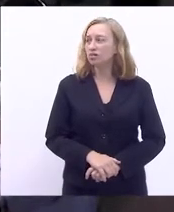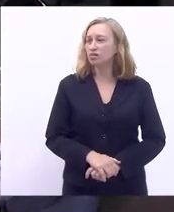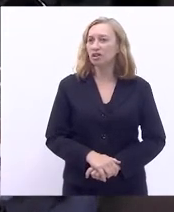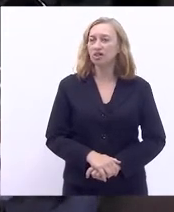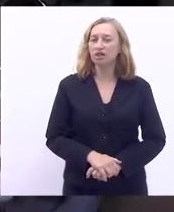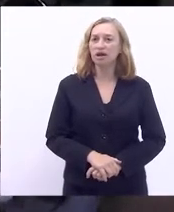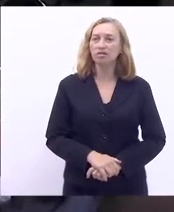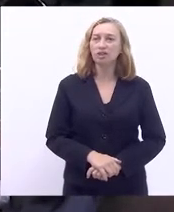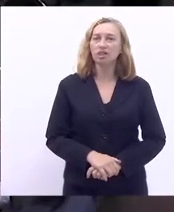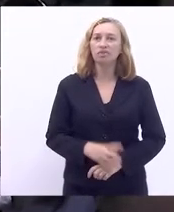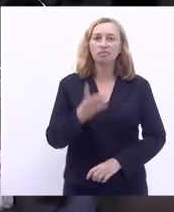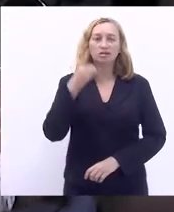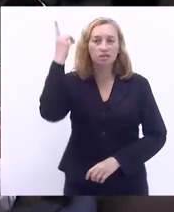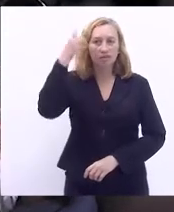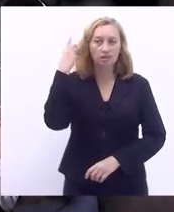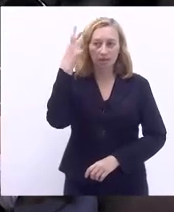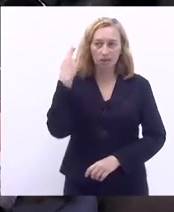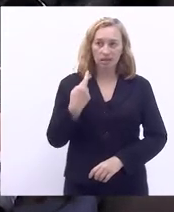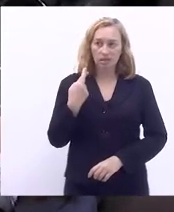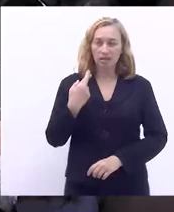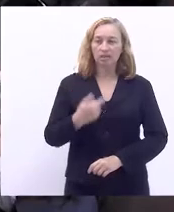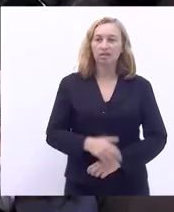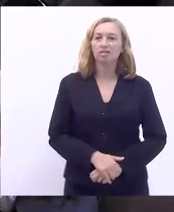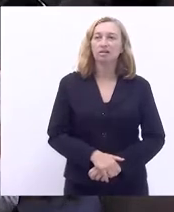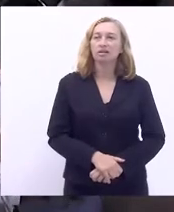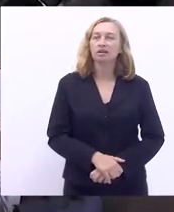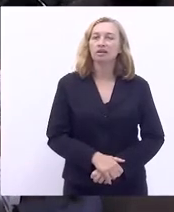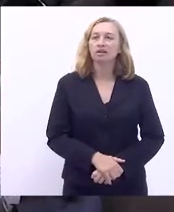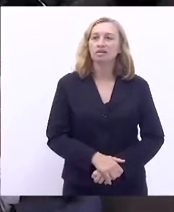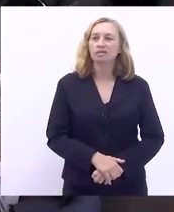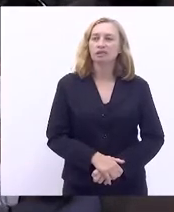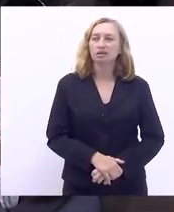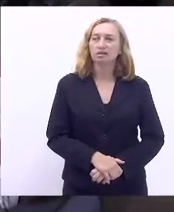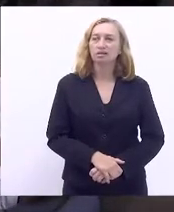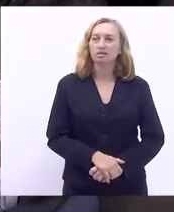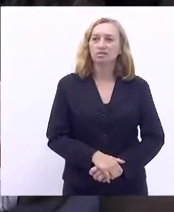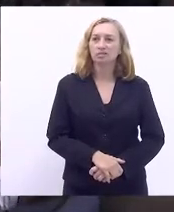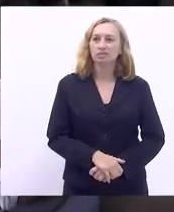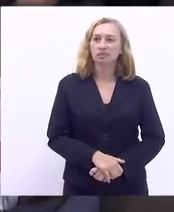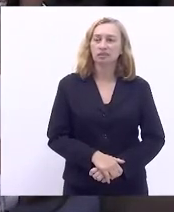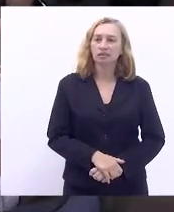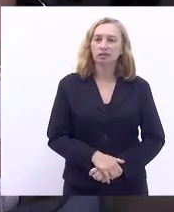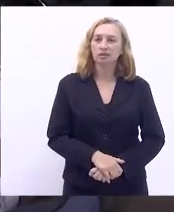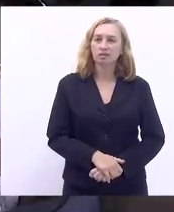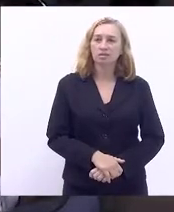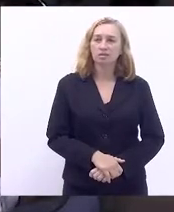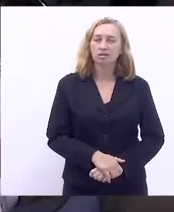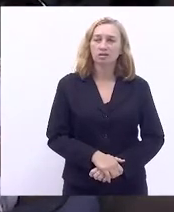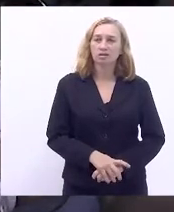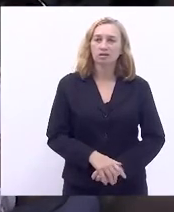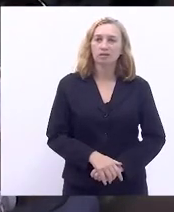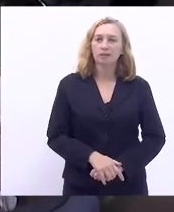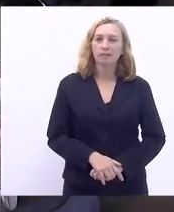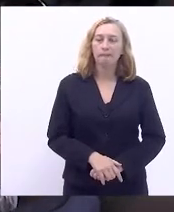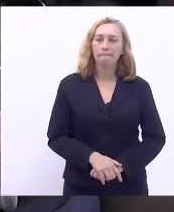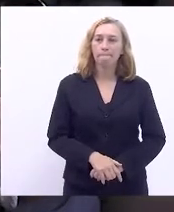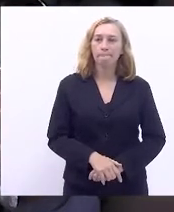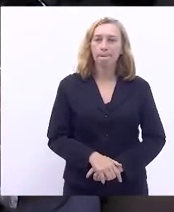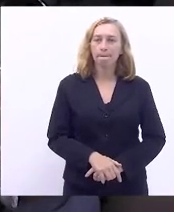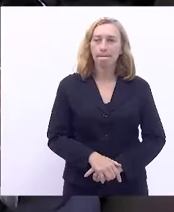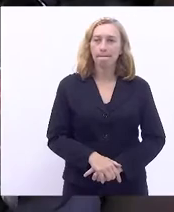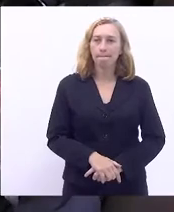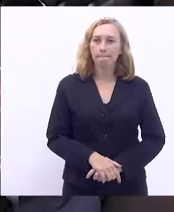Deputada Renata Souza. Vou deixar aqui para votar, tá? Deixa aqui. Deputada Renata